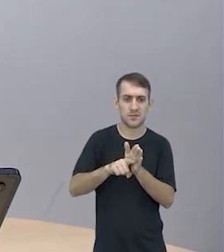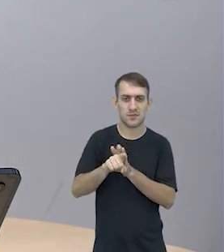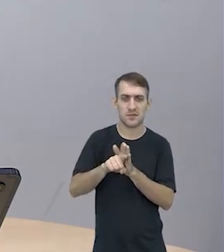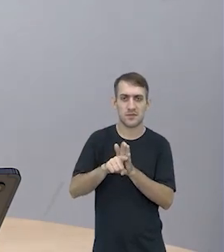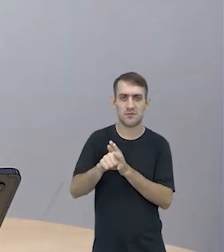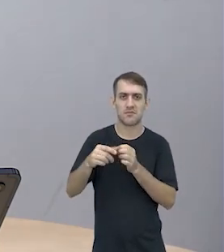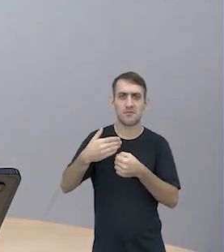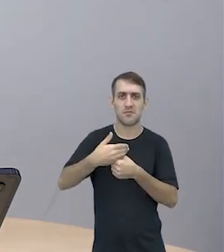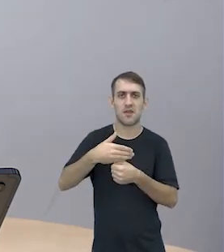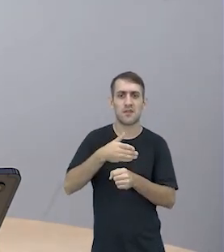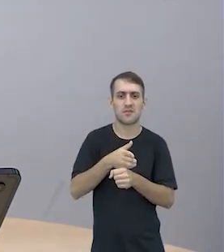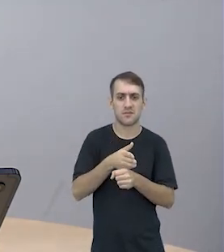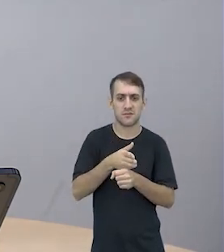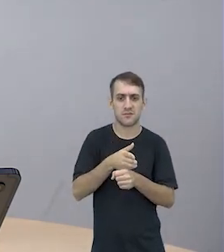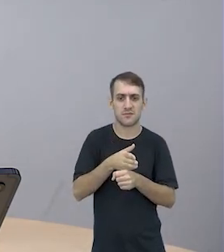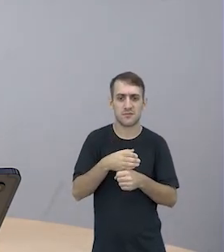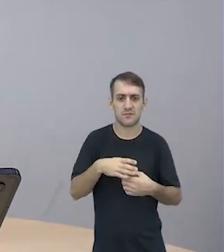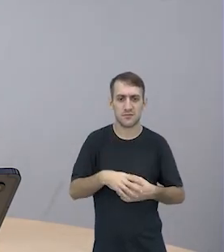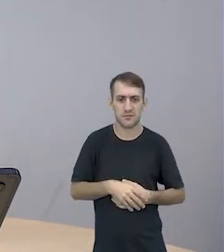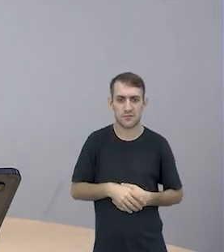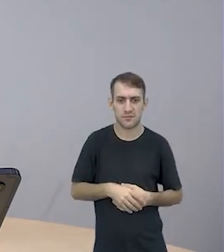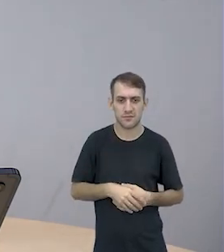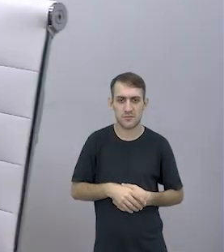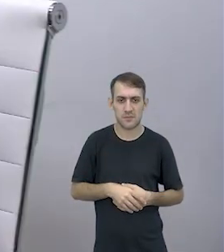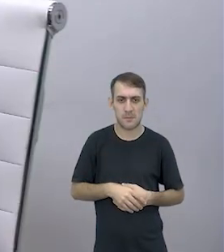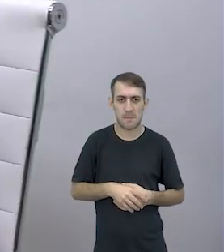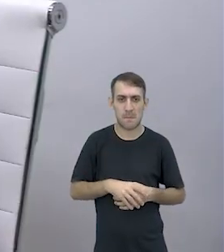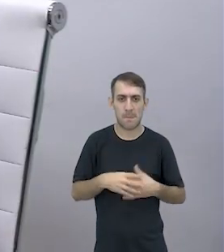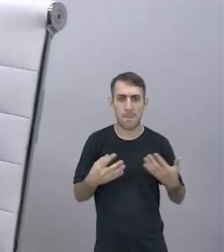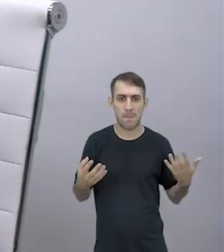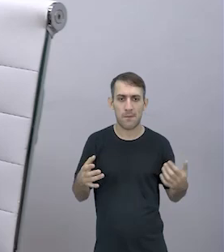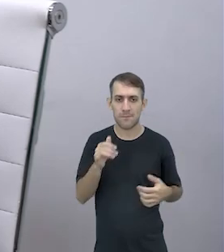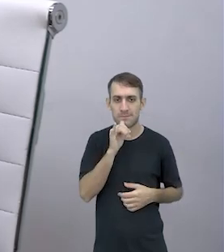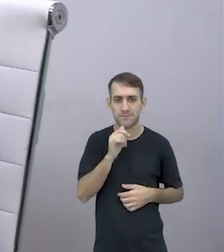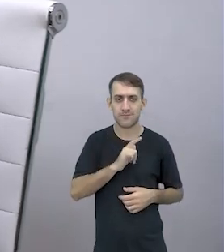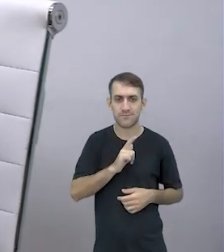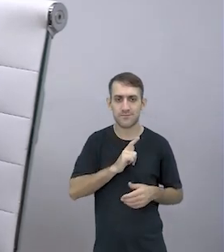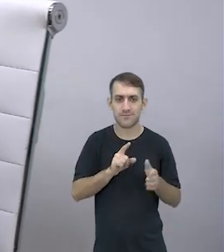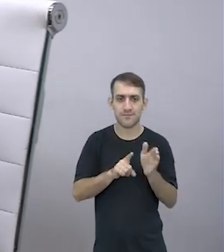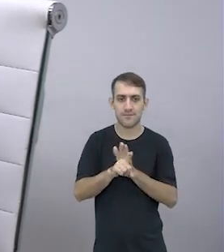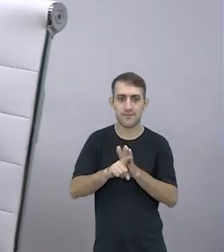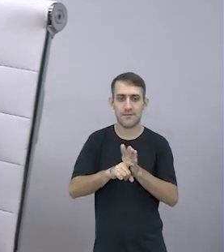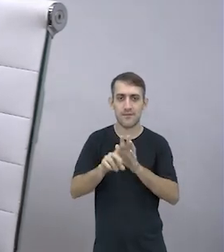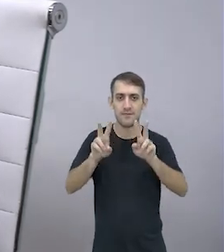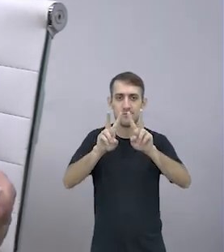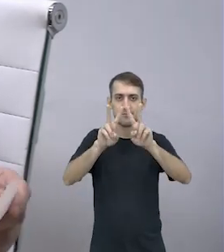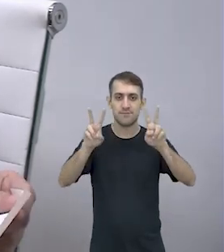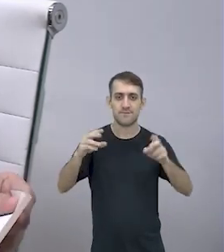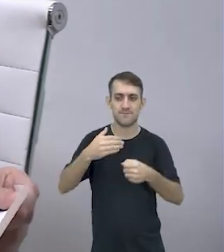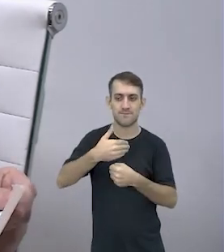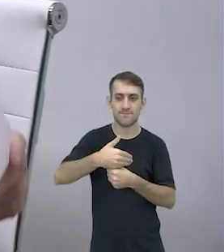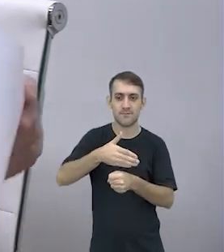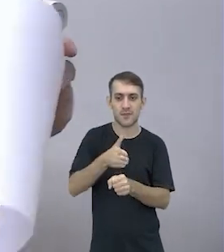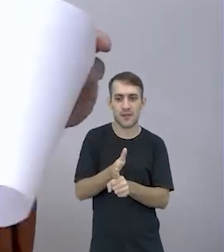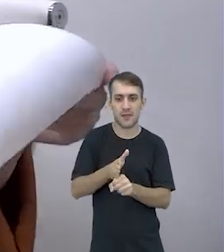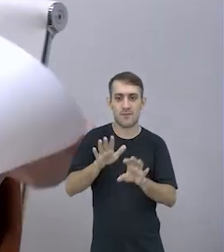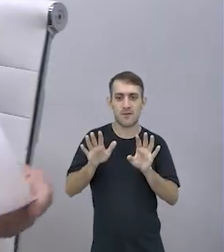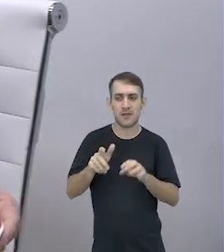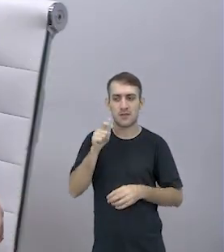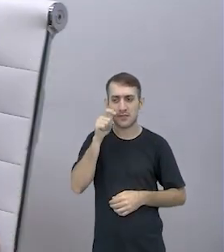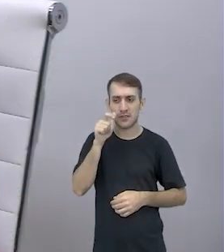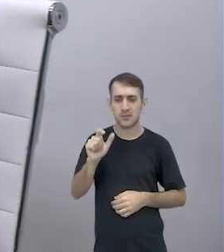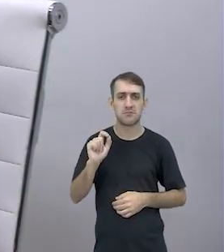das batatas? Então, Kimi, existe uma pesquisa sobre as batatas, mas é interessante. O